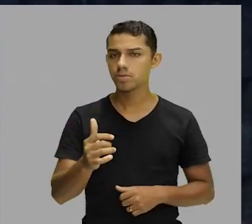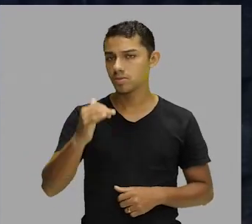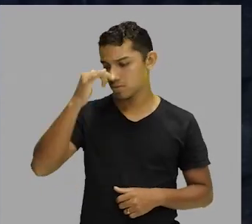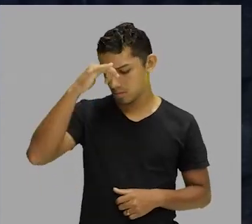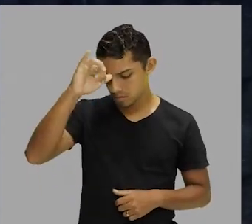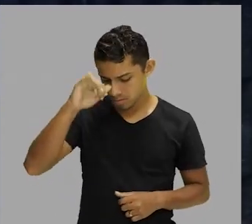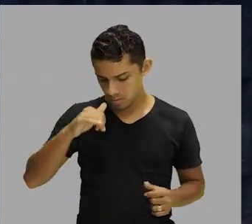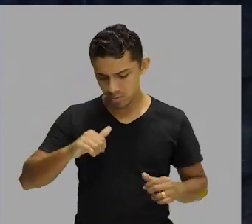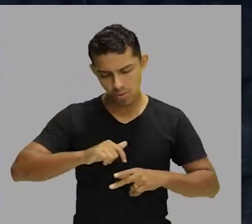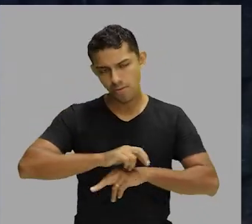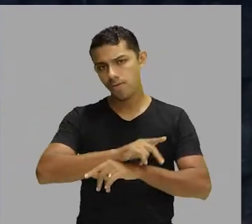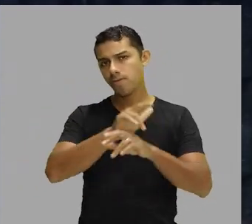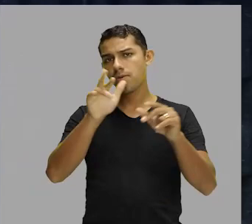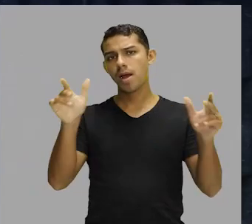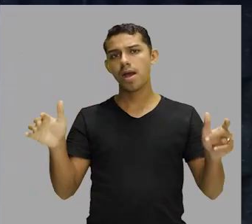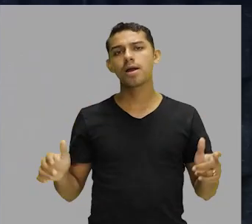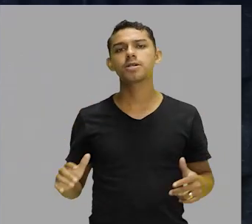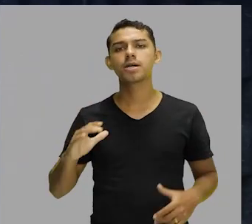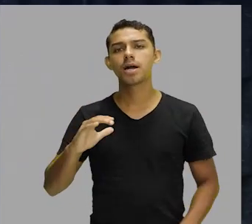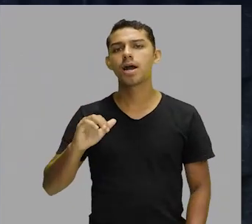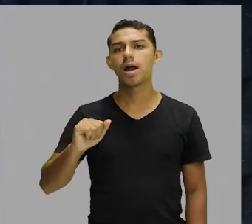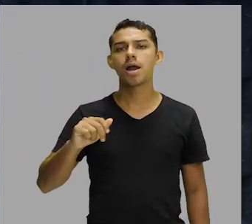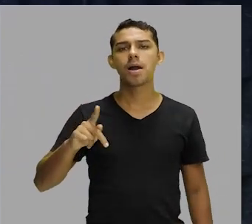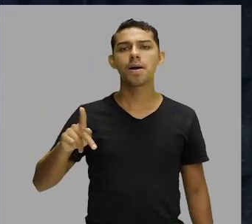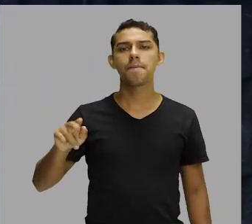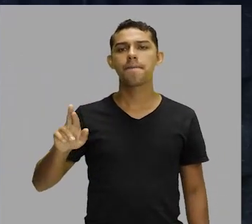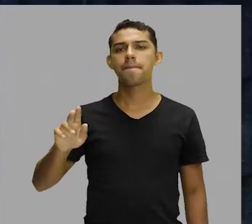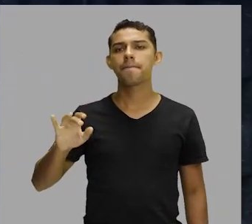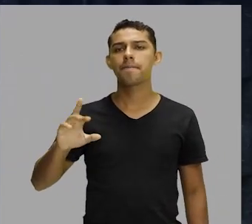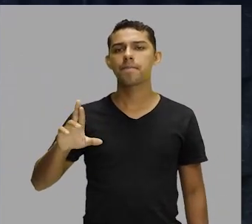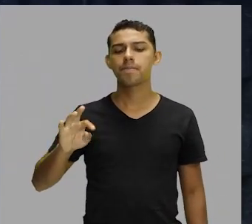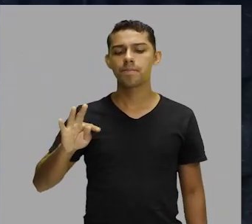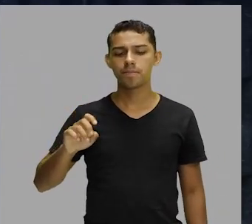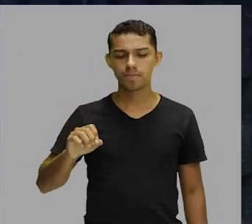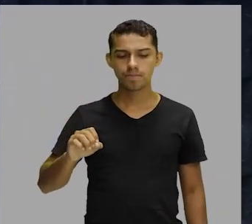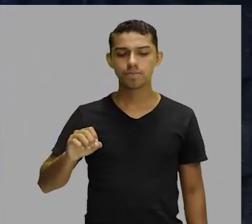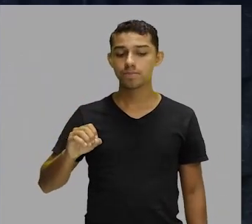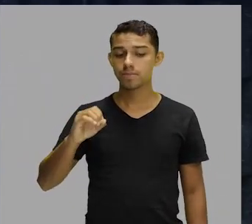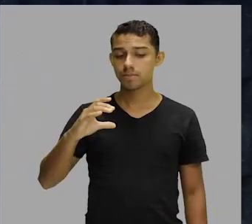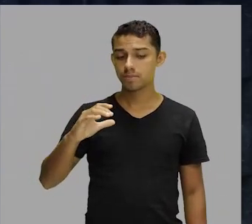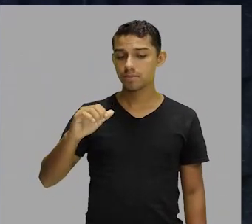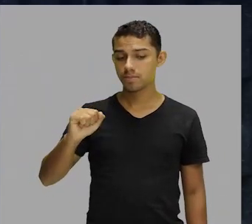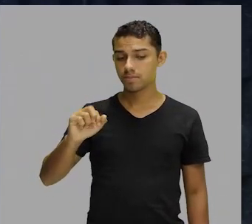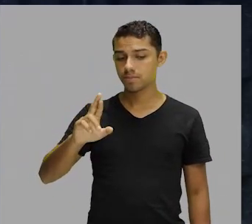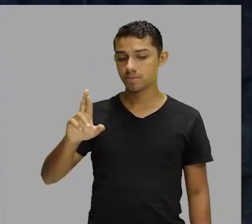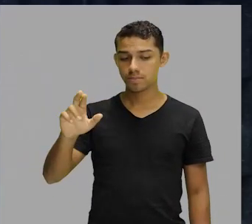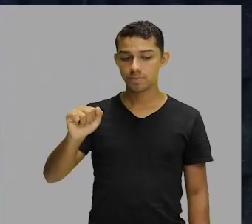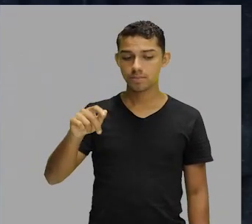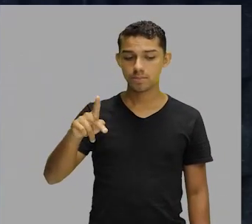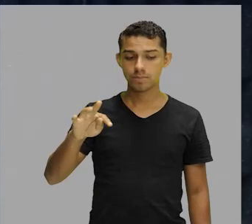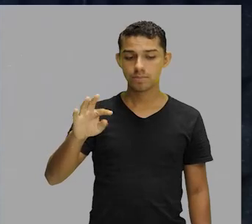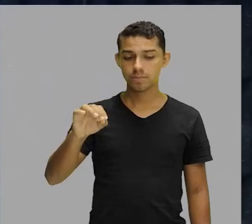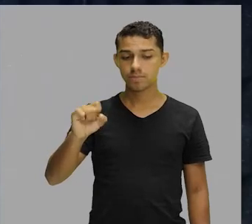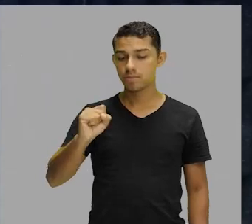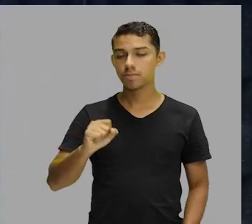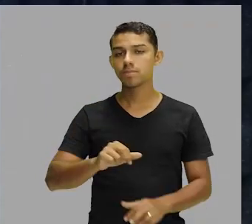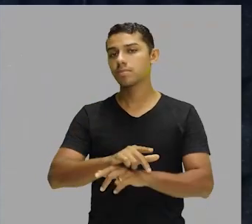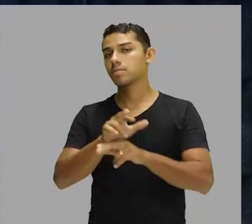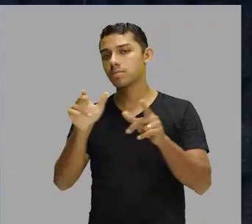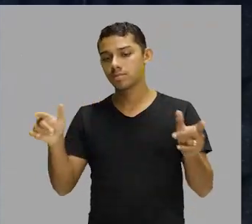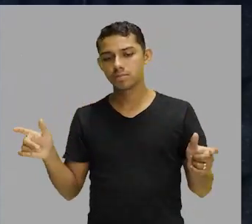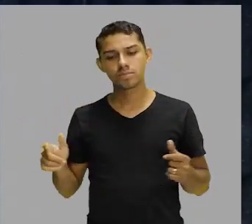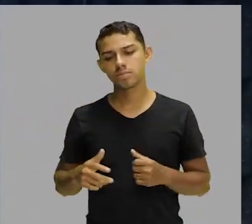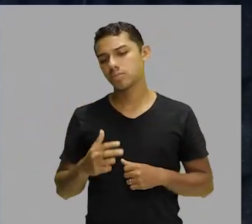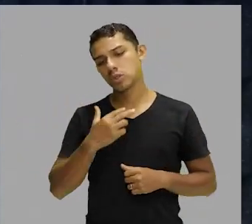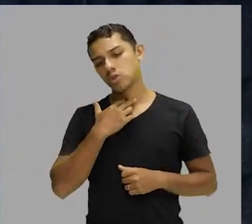tenho milhares de carrapatos que podem estar se alimentando daquele boi, que está sugando o sangue do boi. Então, eu